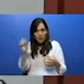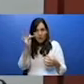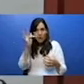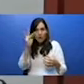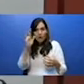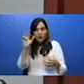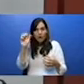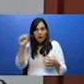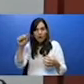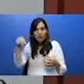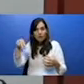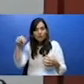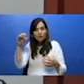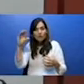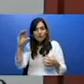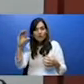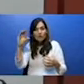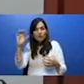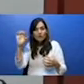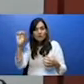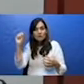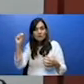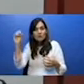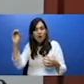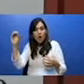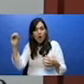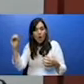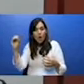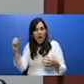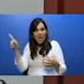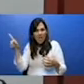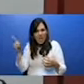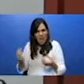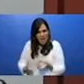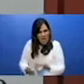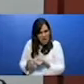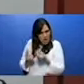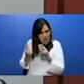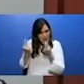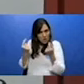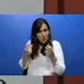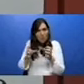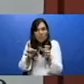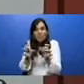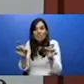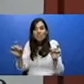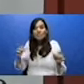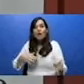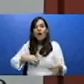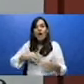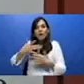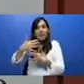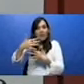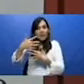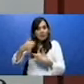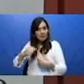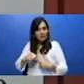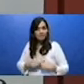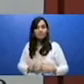rico comerciante de seda de Florença, tá? Daquela época, e uma